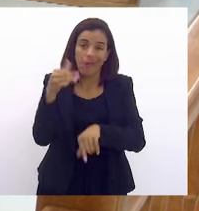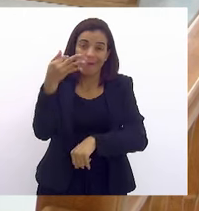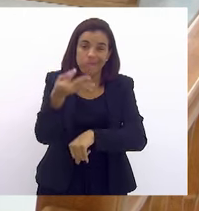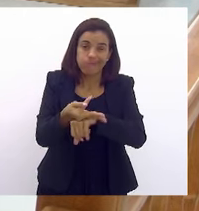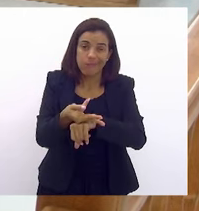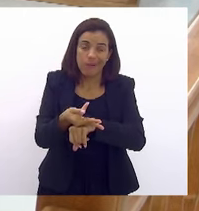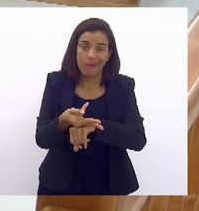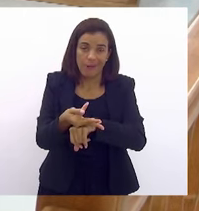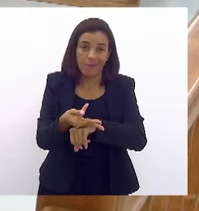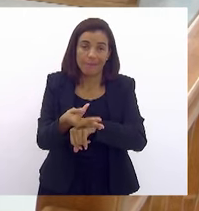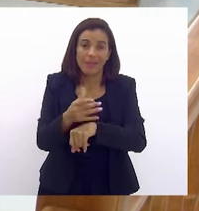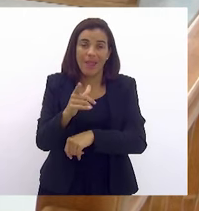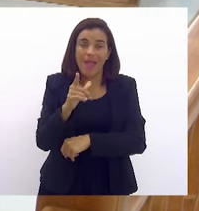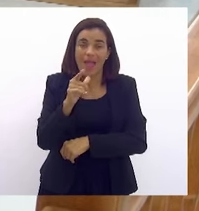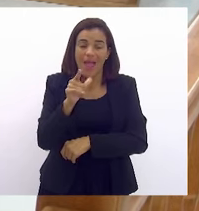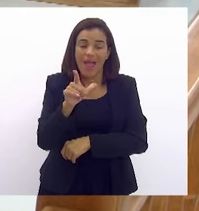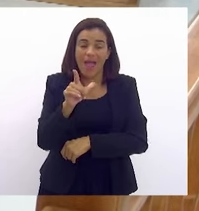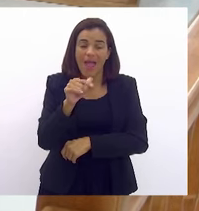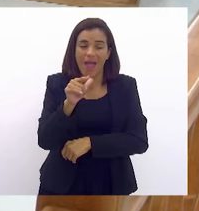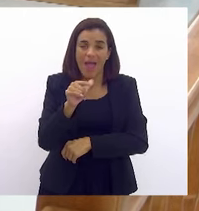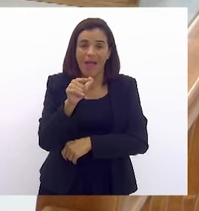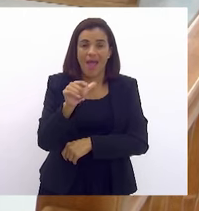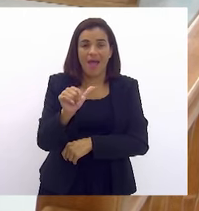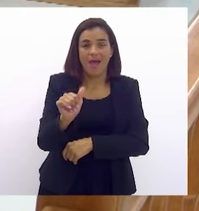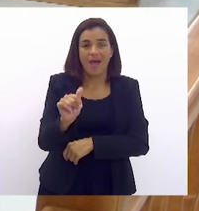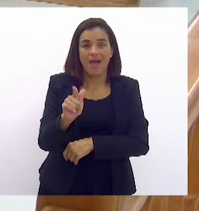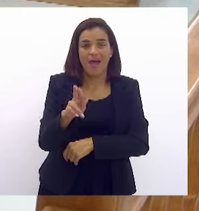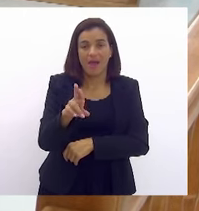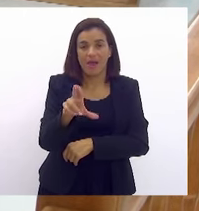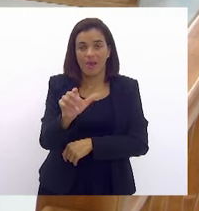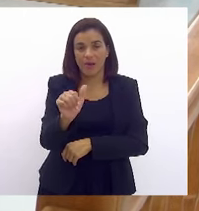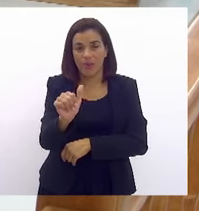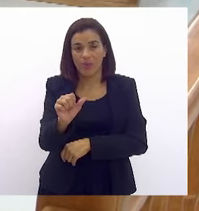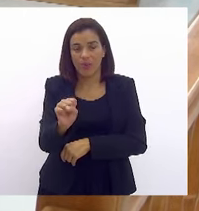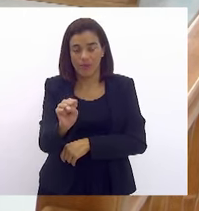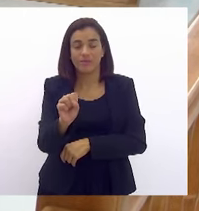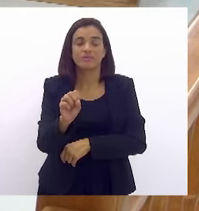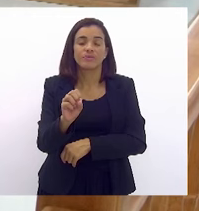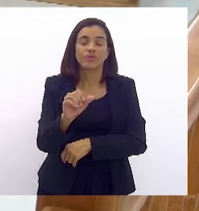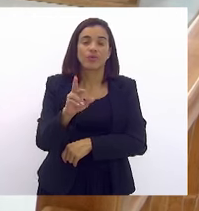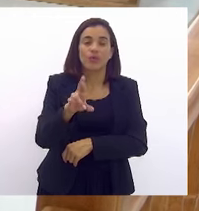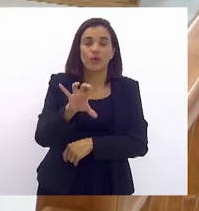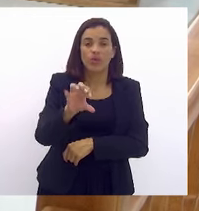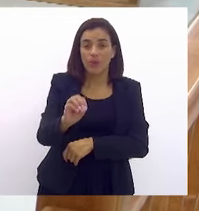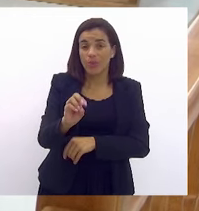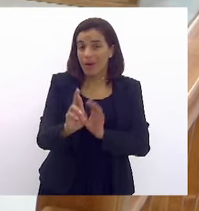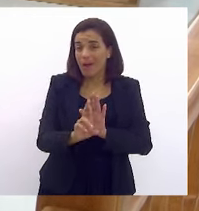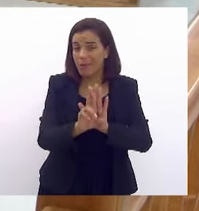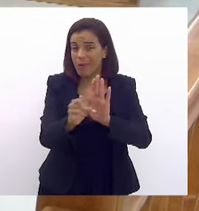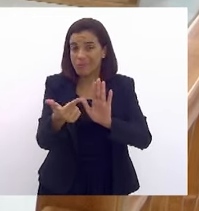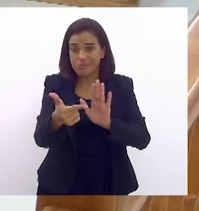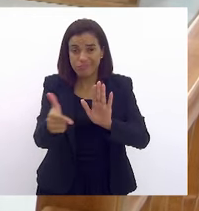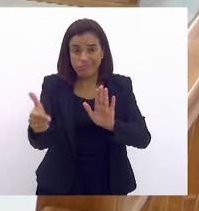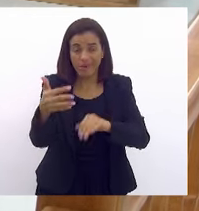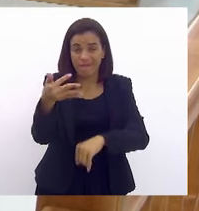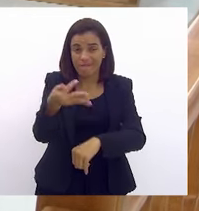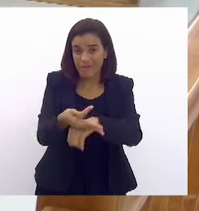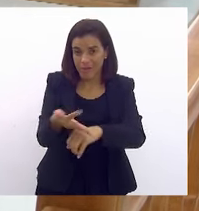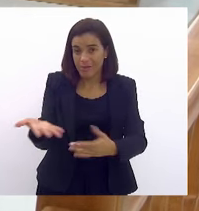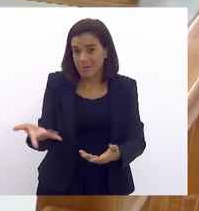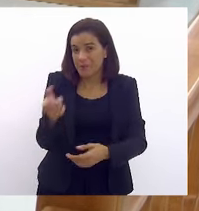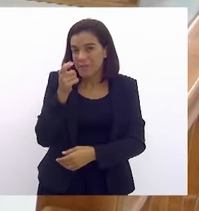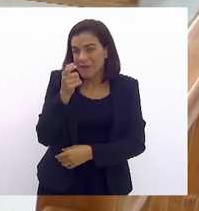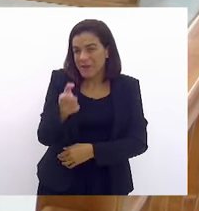da Águas do Rio aqui, porque esse é um tema que afeta 100% a eles e que eu acho que a maior curiosidade, né, o maior interesse da